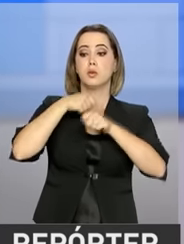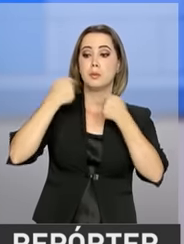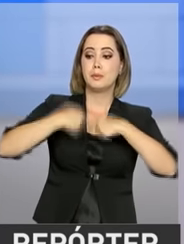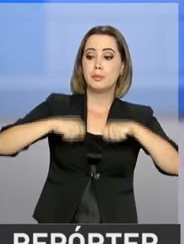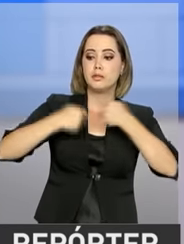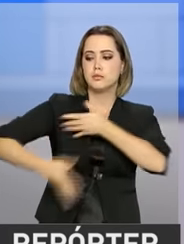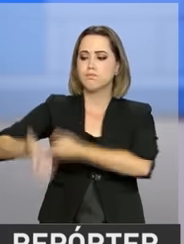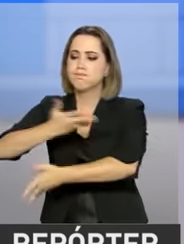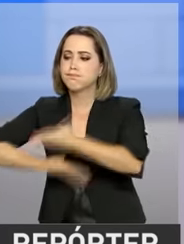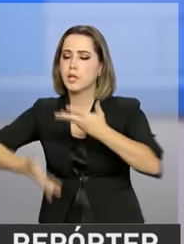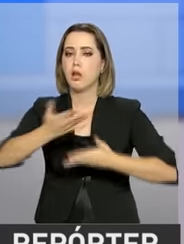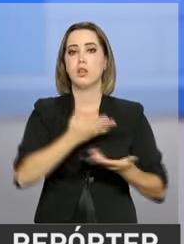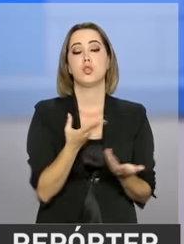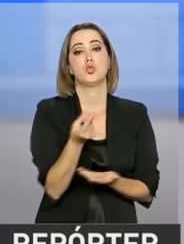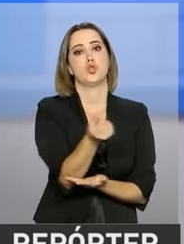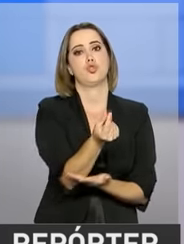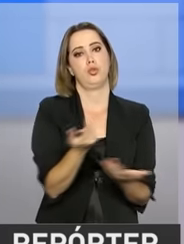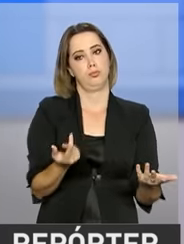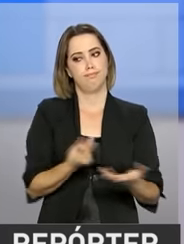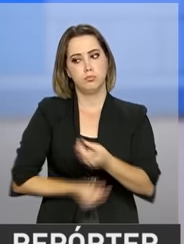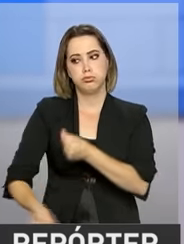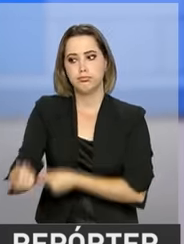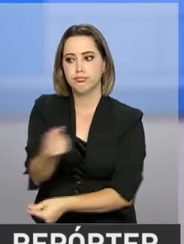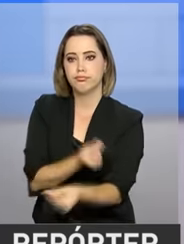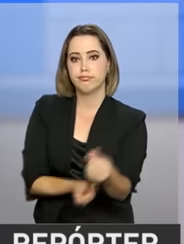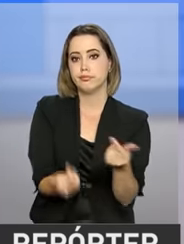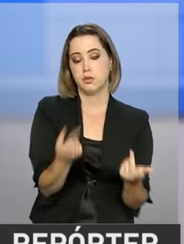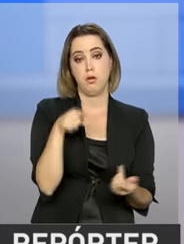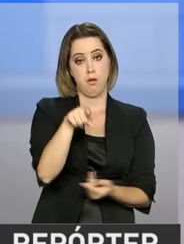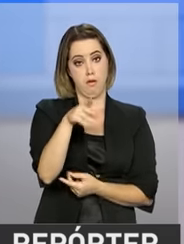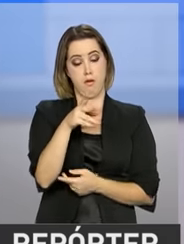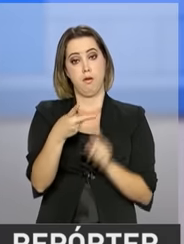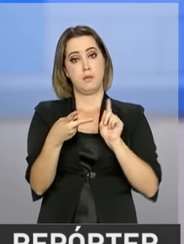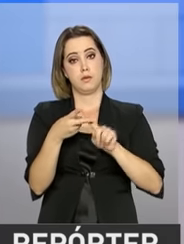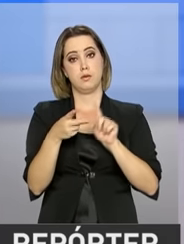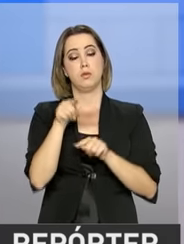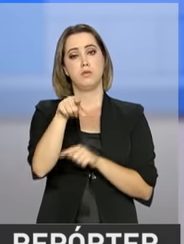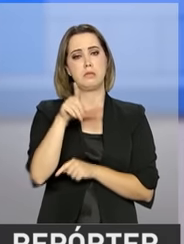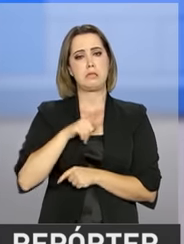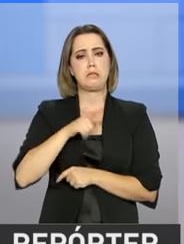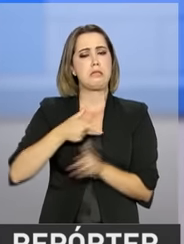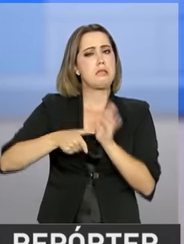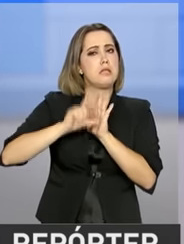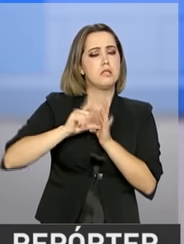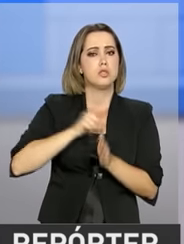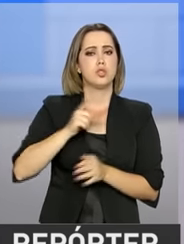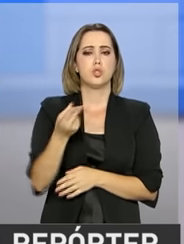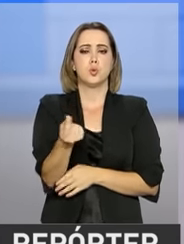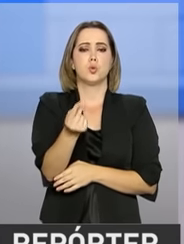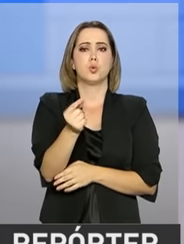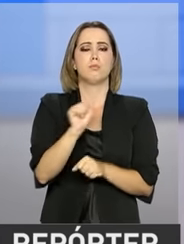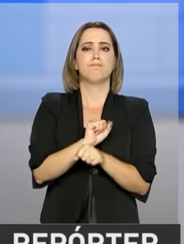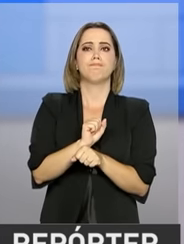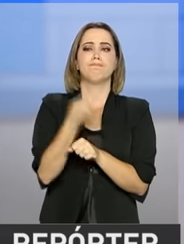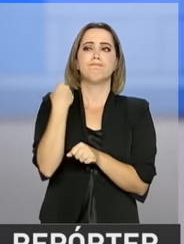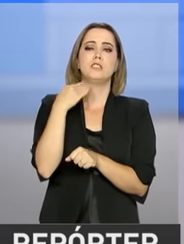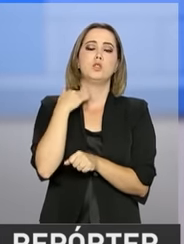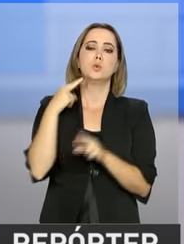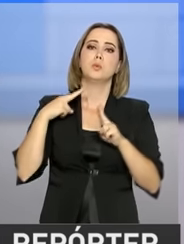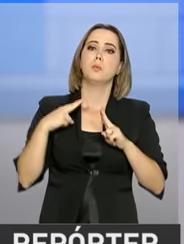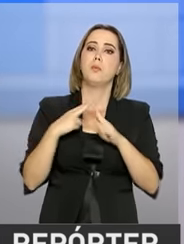circulação de dinheiro mas em segundo lugar a você que tinha o dinheiro parado lá na Caixa Econômica Você pode